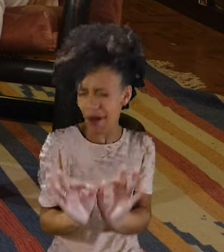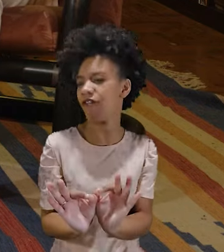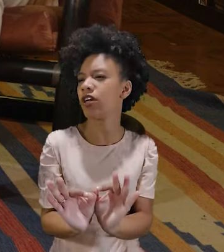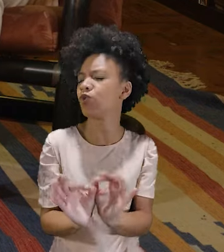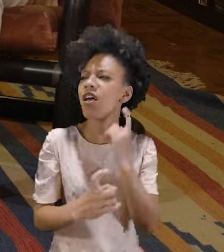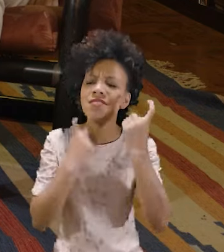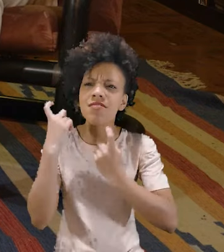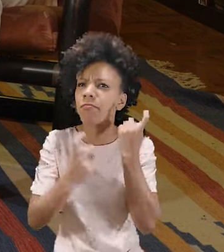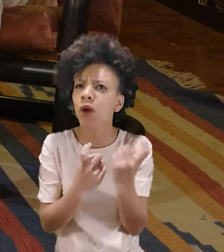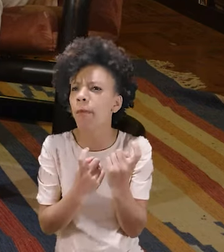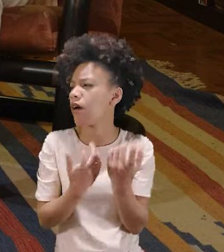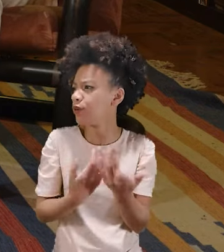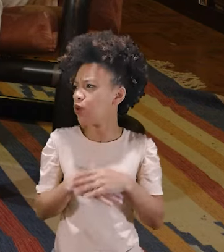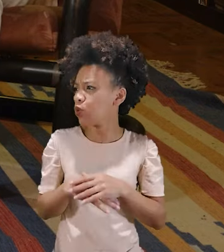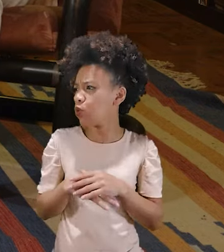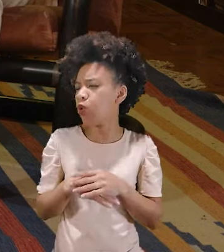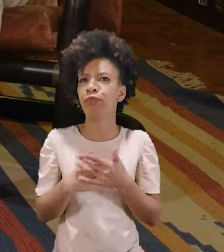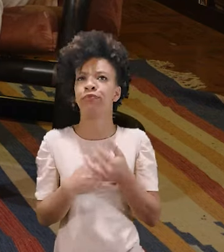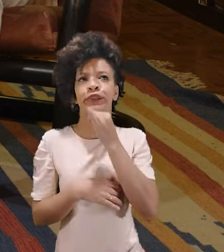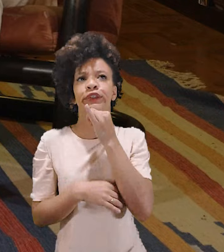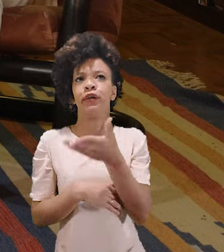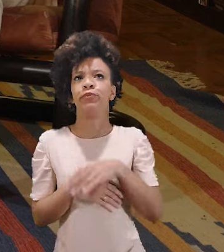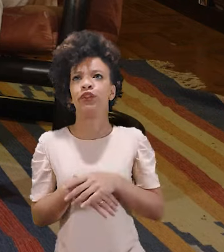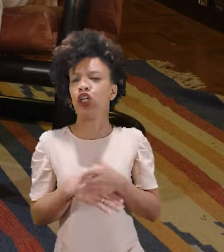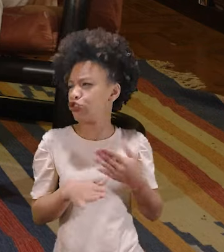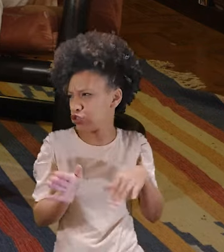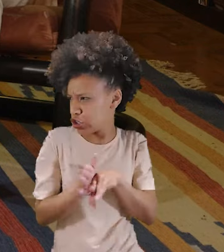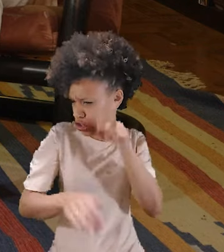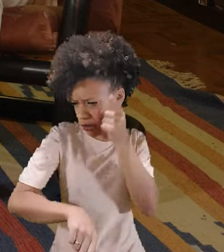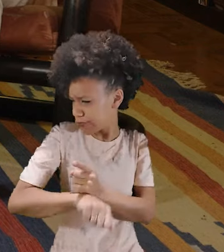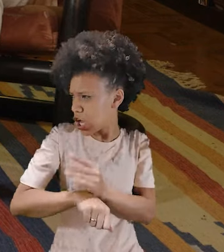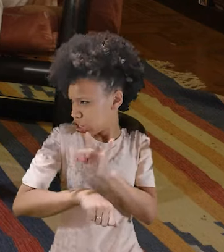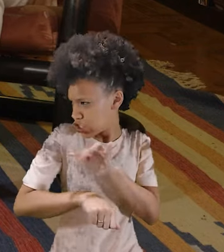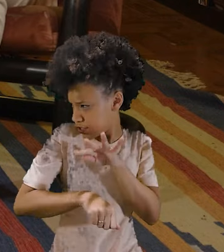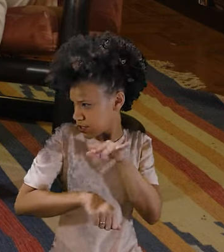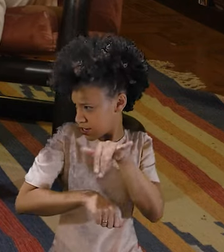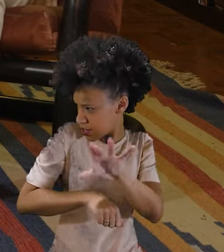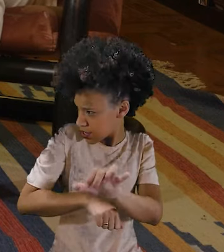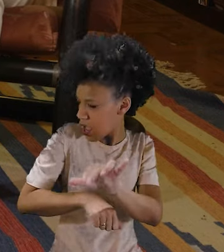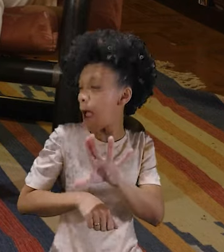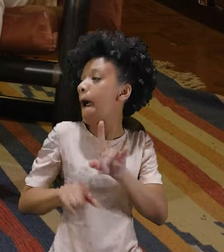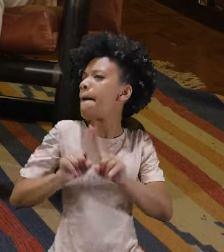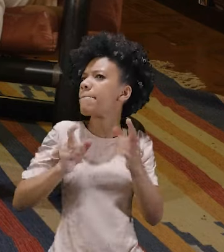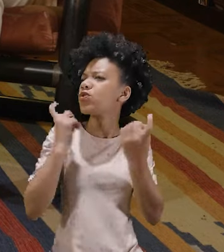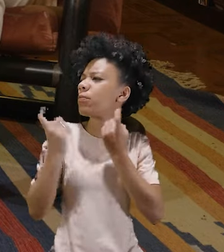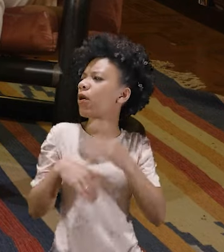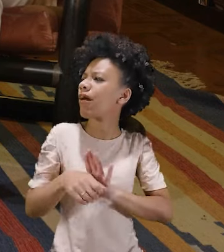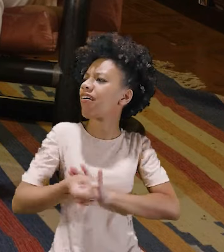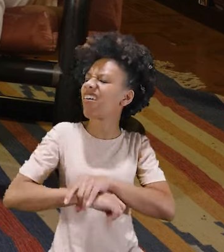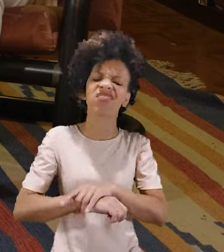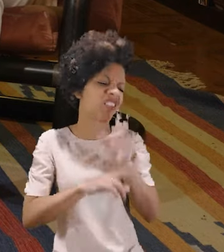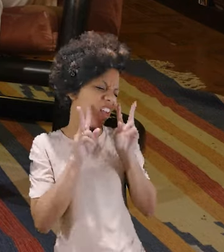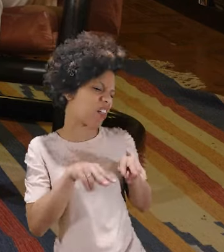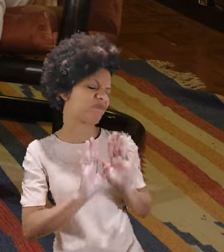da história preocuparam muito com a coisa no Instagram do da o Titanic mas não se preocupar com a questão da segurança